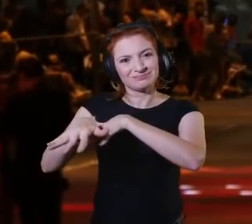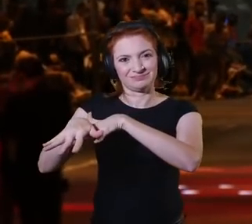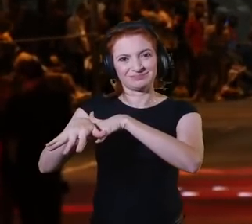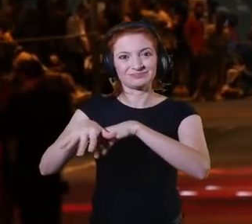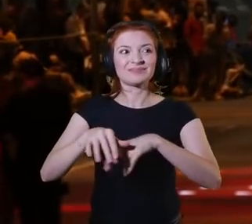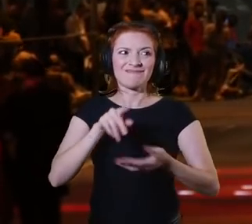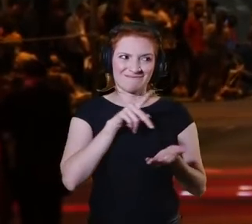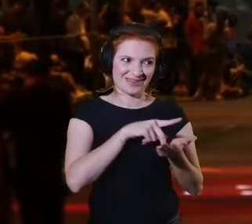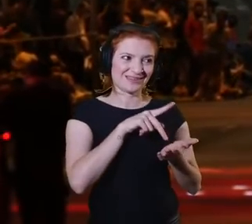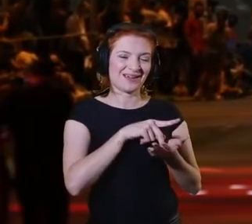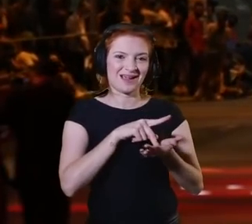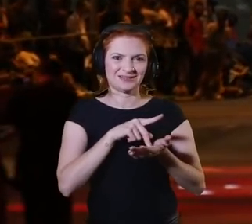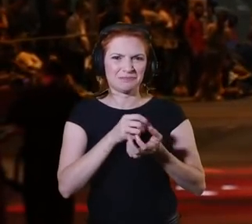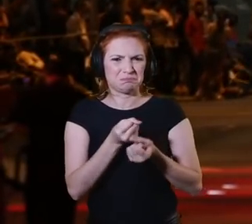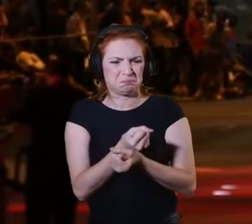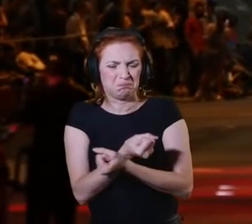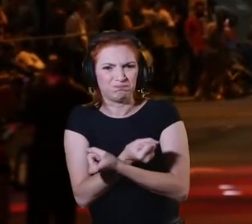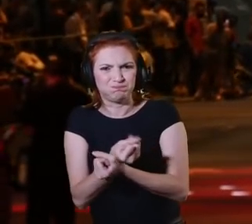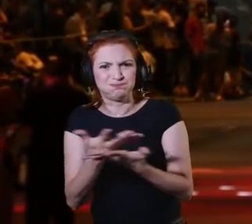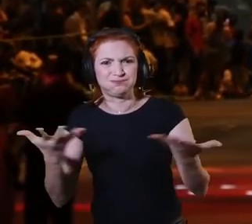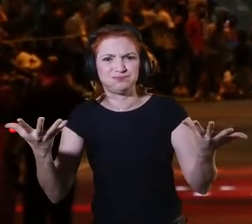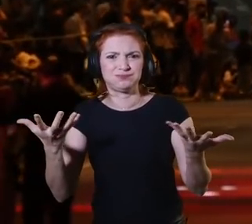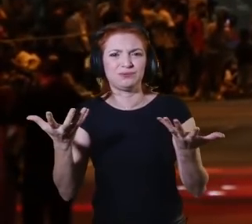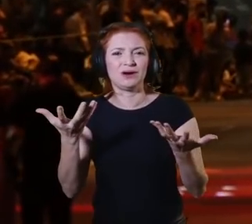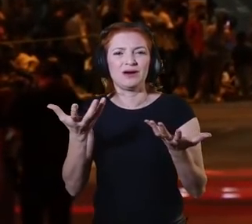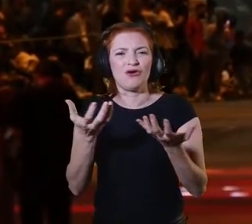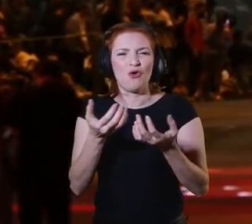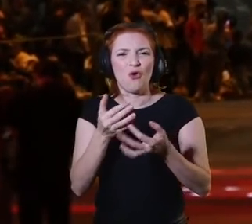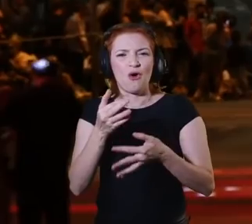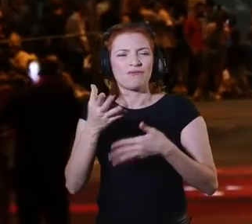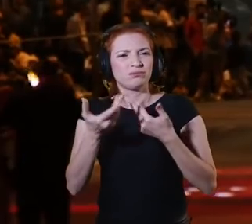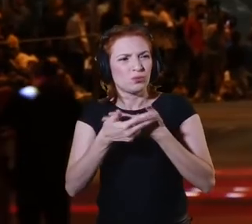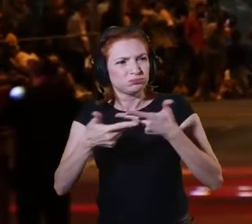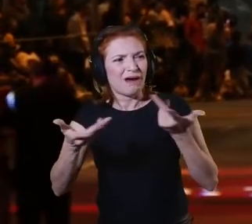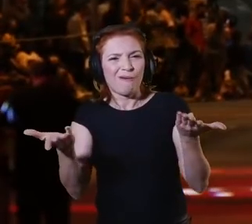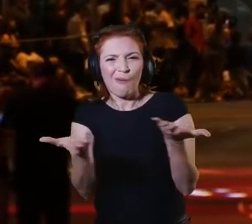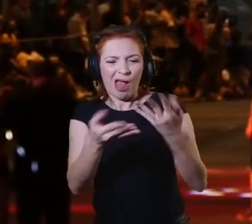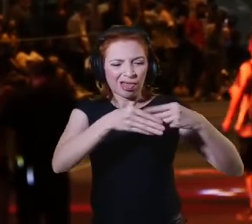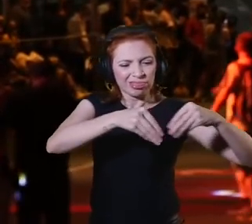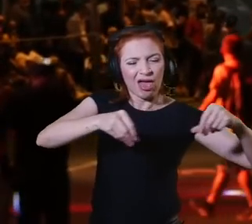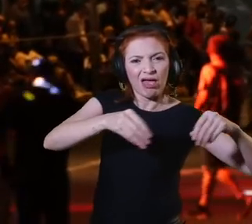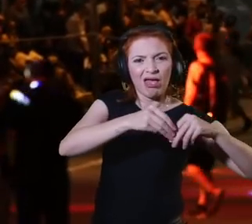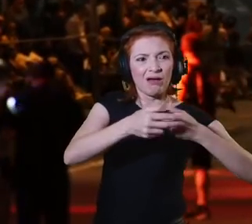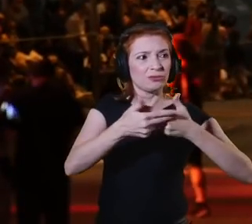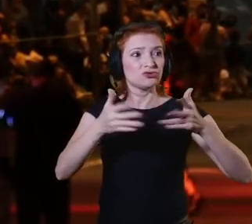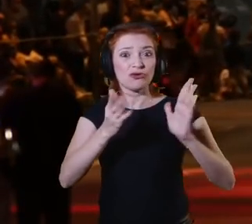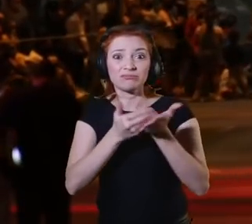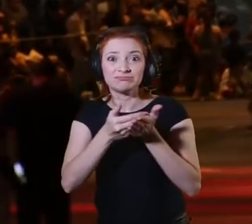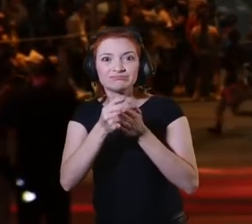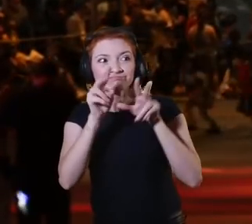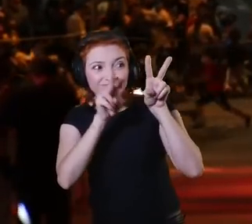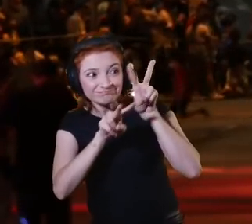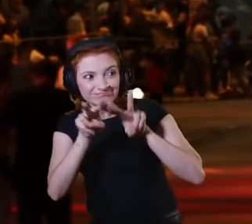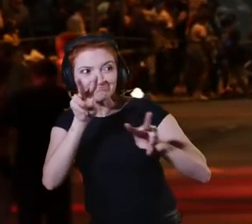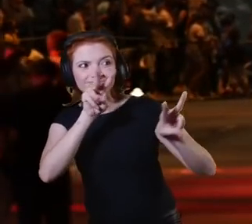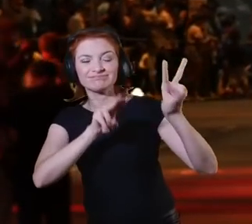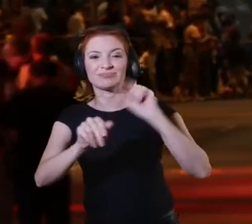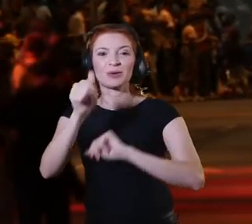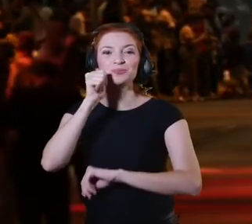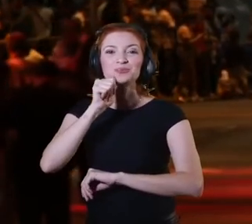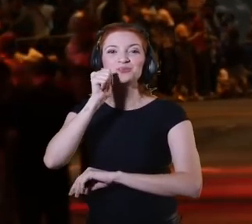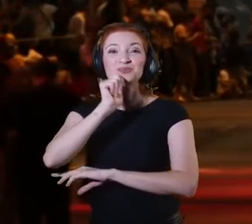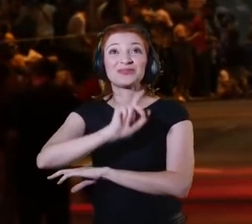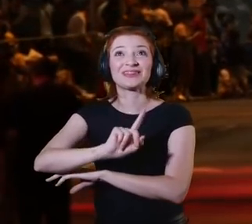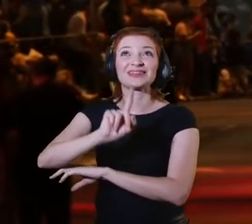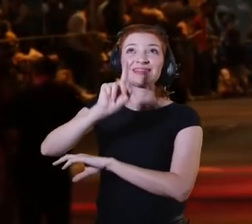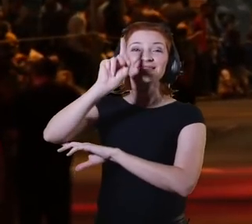Thales. Fartura, frutos desta terra. Já estamos visualizando, chegando elas, as deusas, que